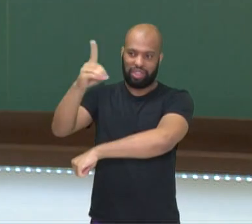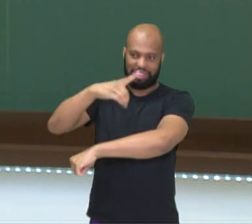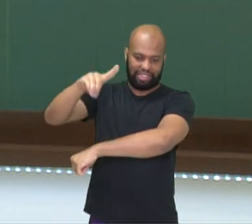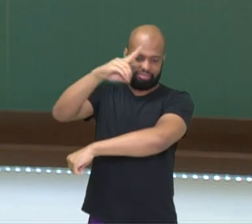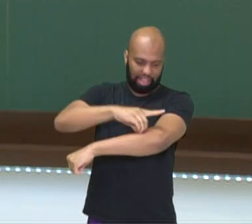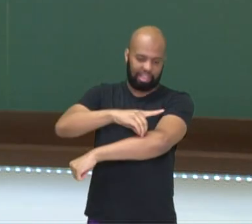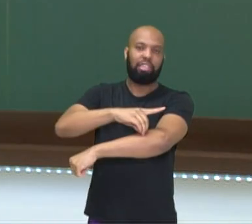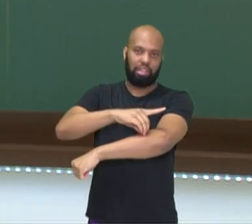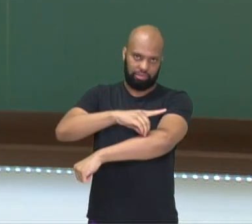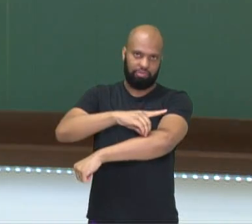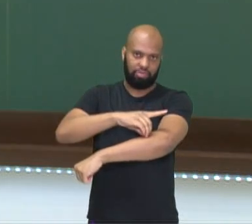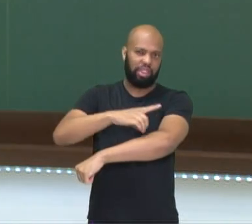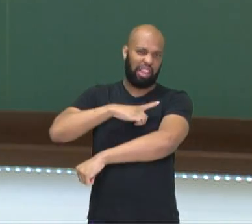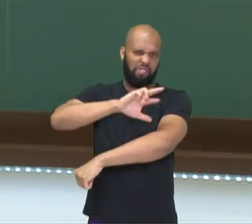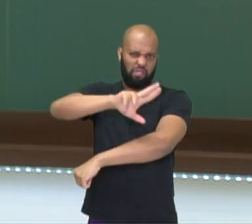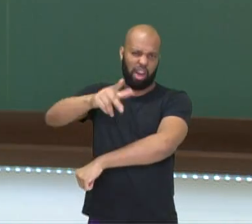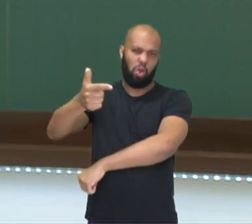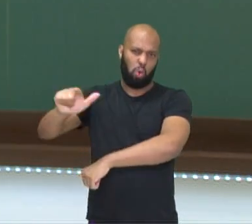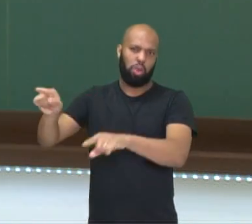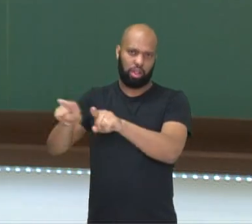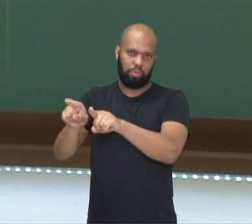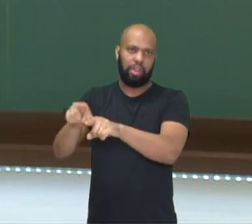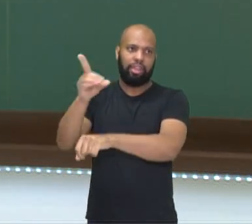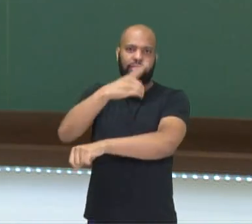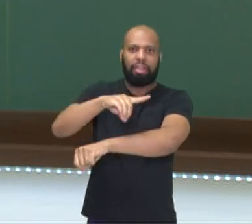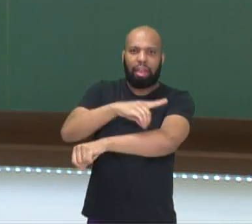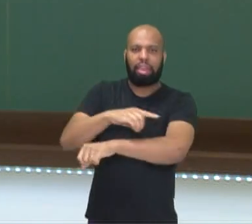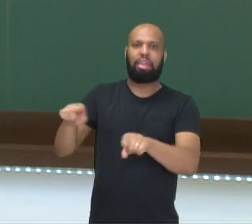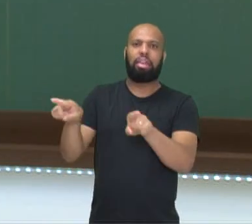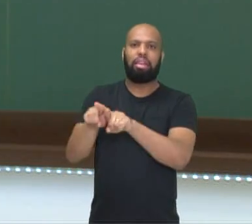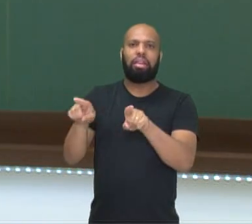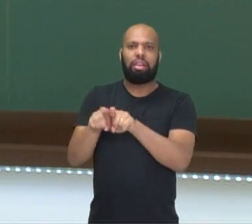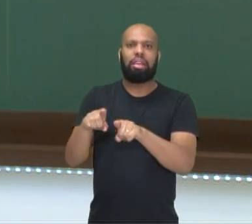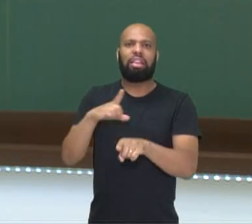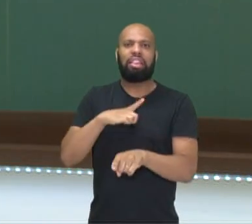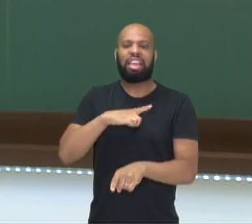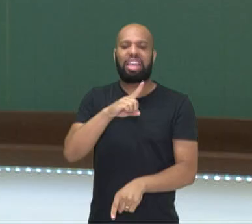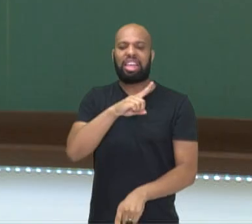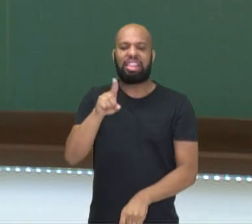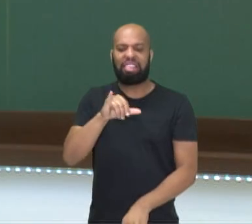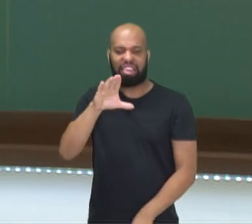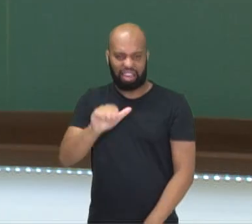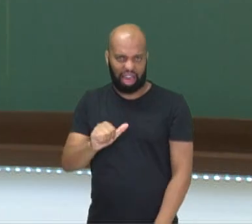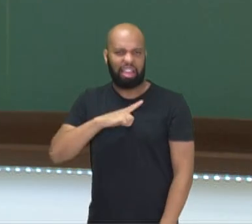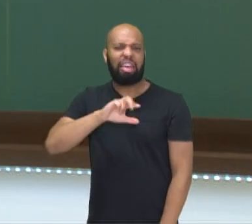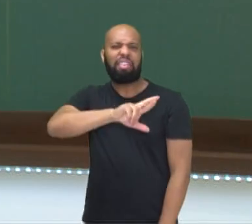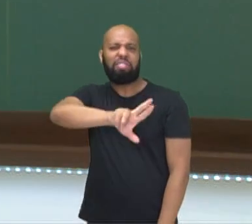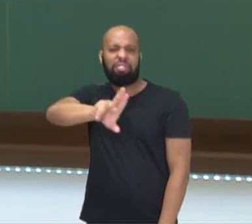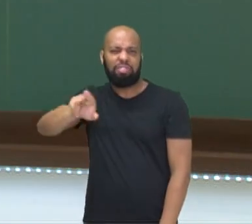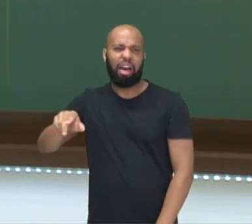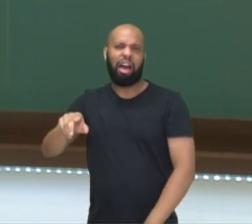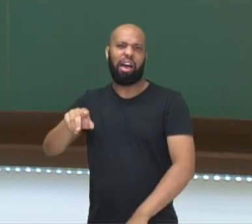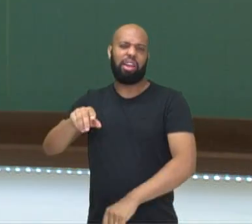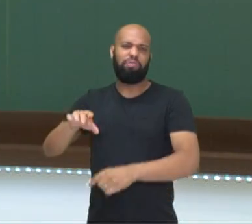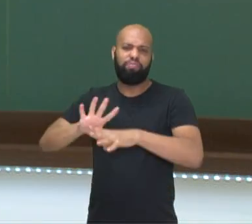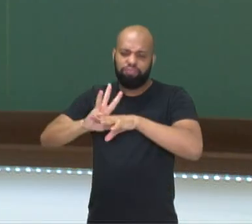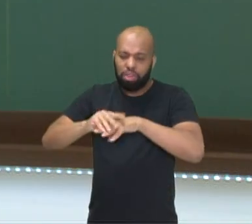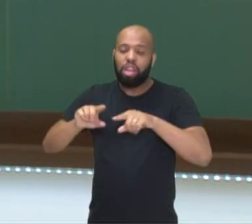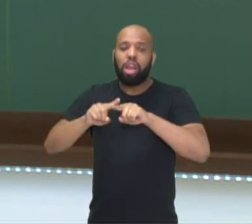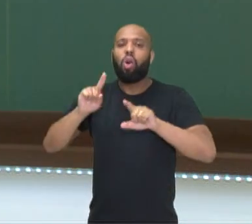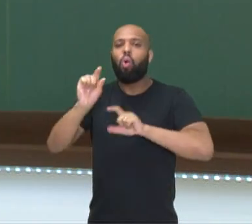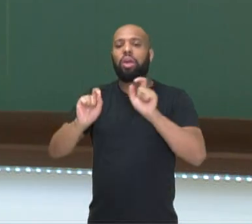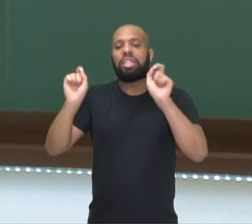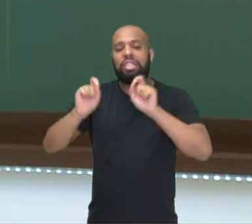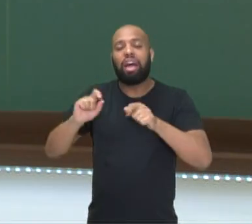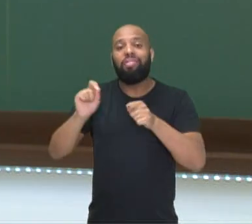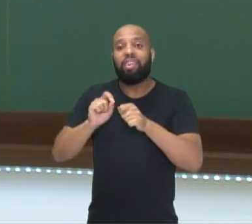de várias doenças, dengue, chikungunya, zika. Quais medidas nós podemos